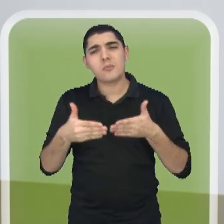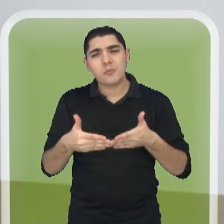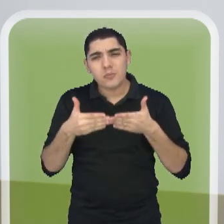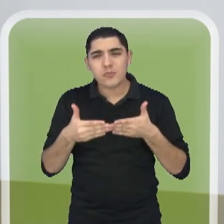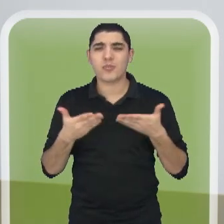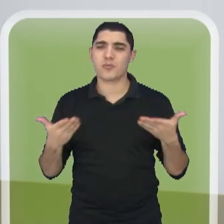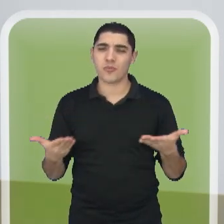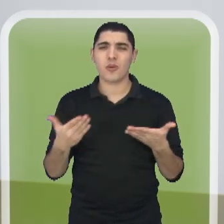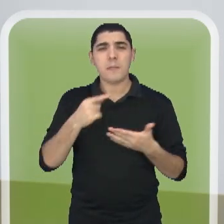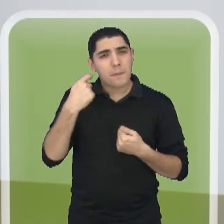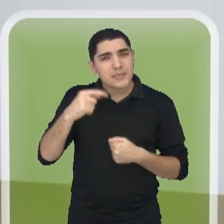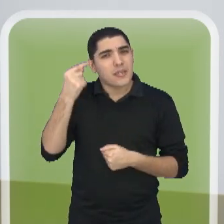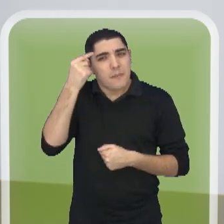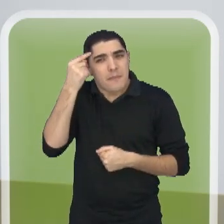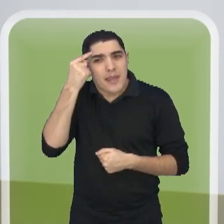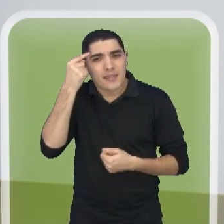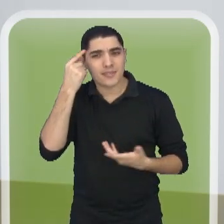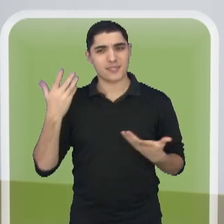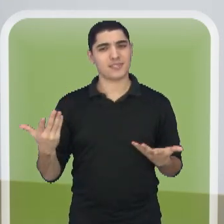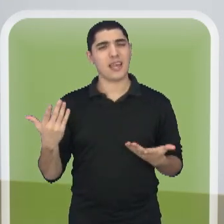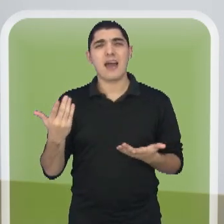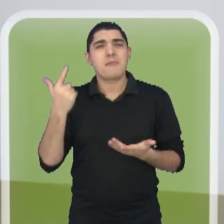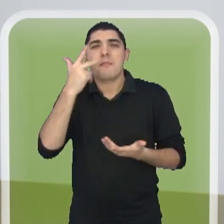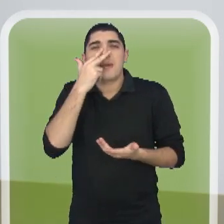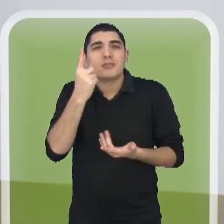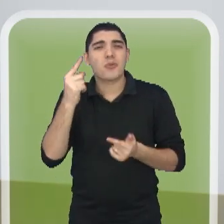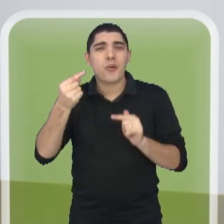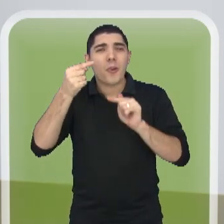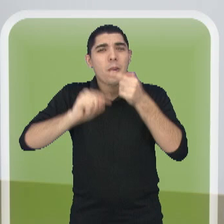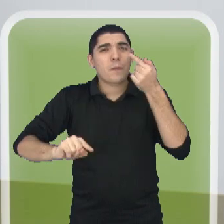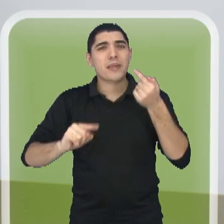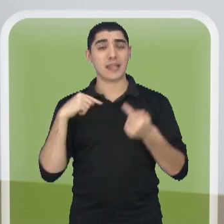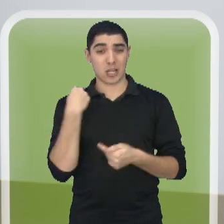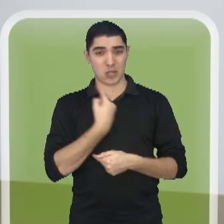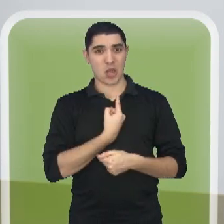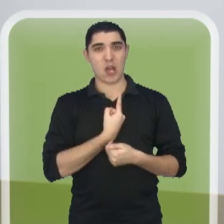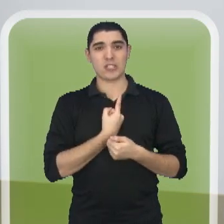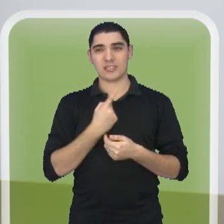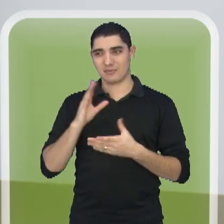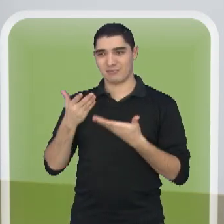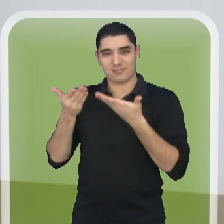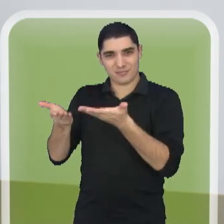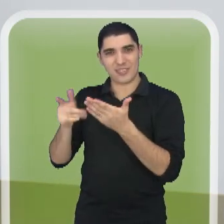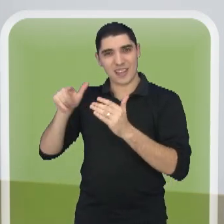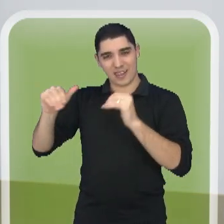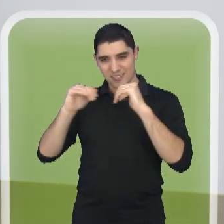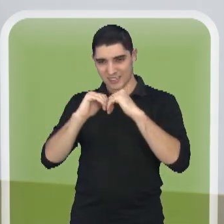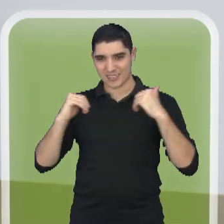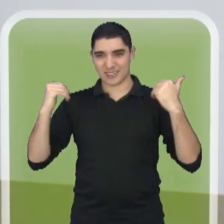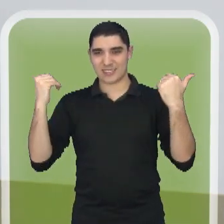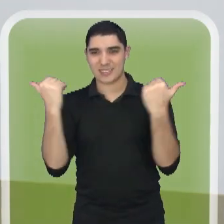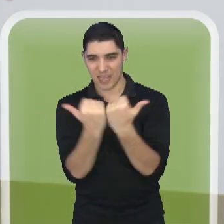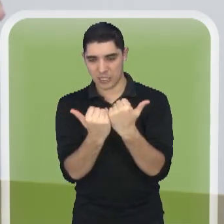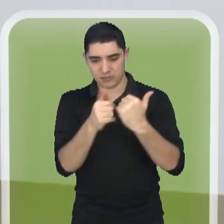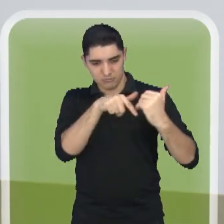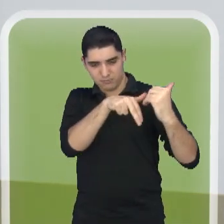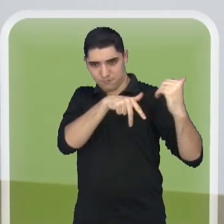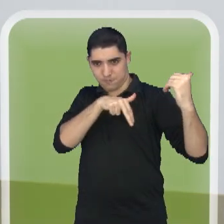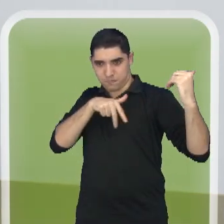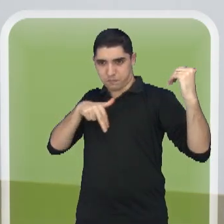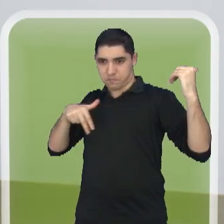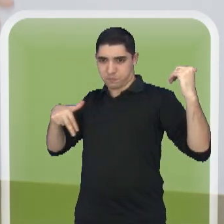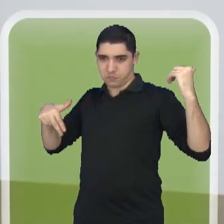pouquinho mais a cabeça. Assim, Bom senso. Não tem cabimento a gente ter que sair do estádio e pelo meio da torcida, fazer o cadastro, fazer